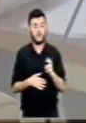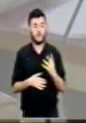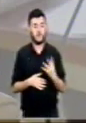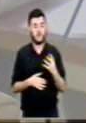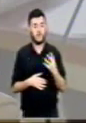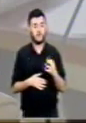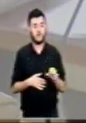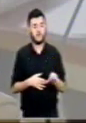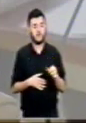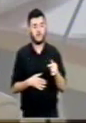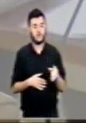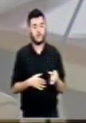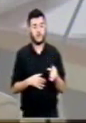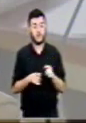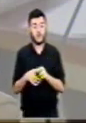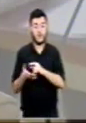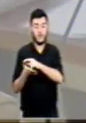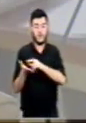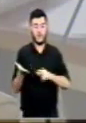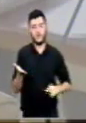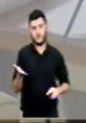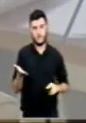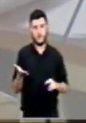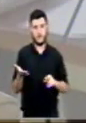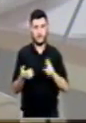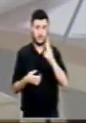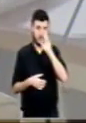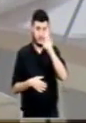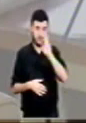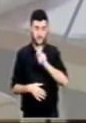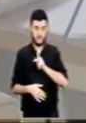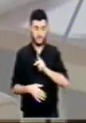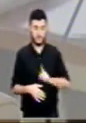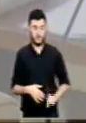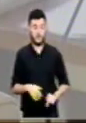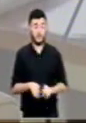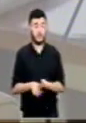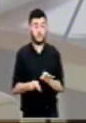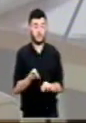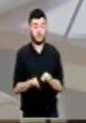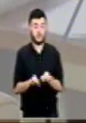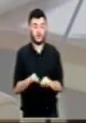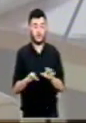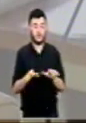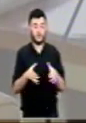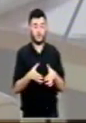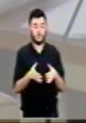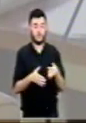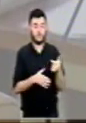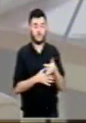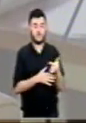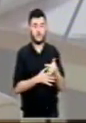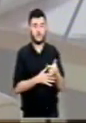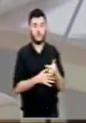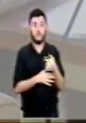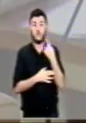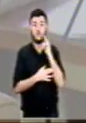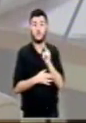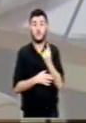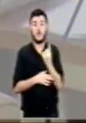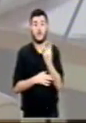25497, da relatoria de Vossa Excelência, senhor presidente, julgado perante a segunda turma em 14 de fevereiro de